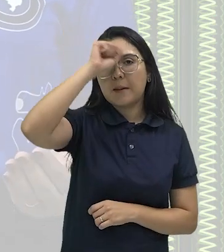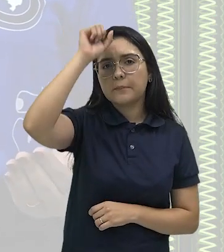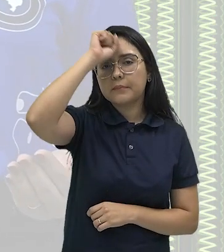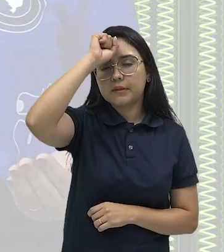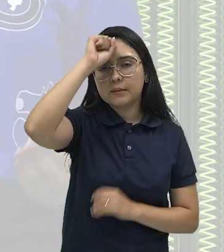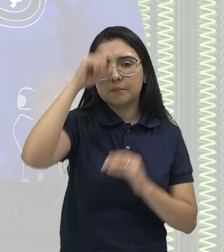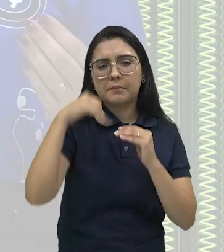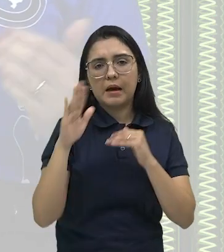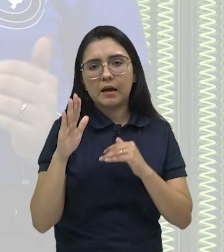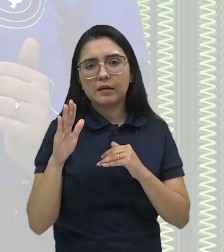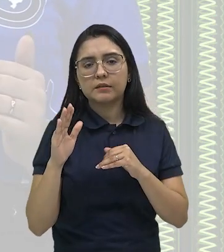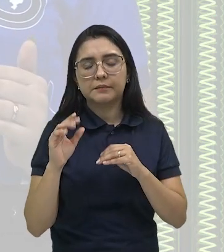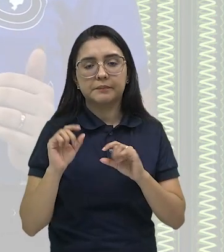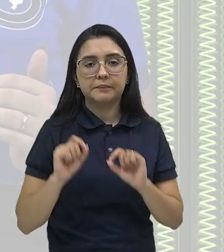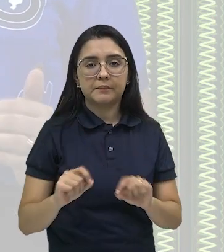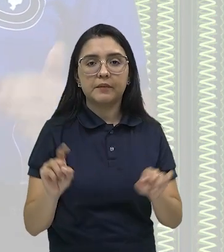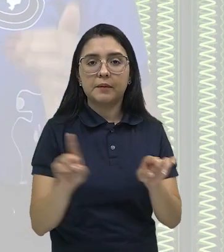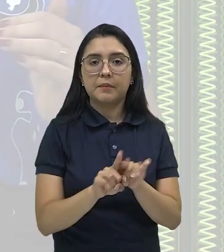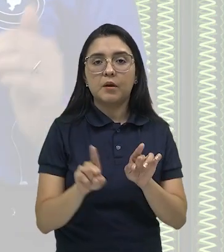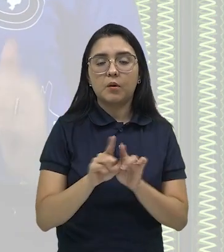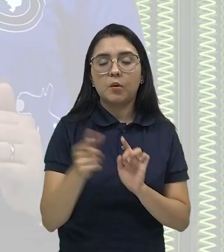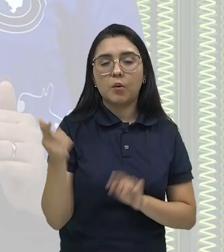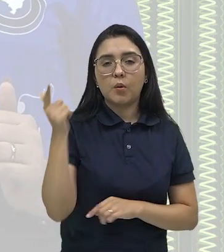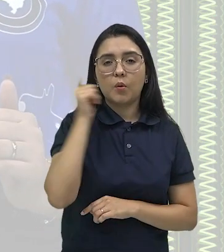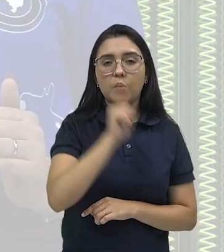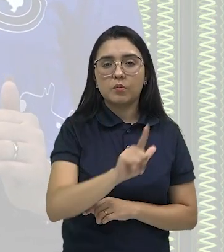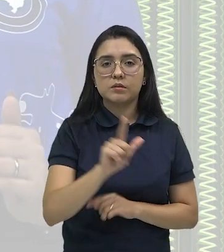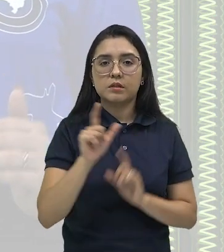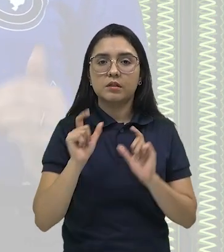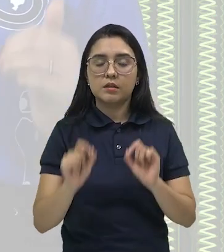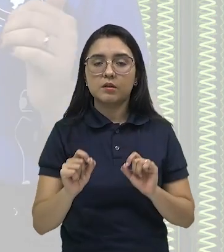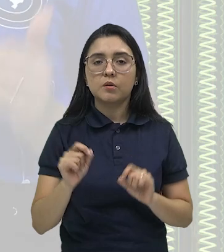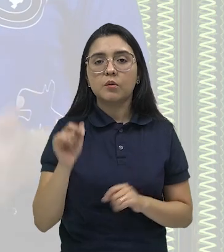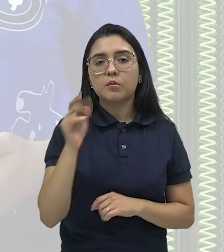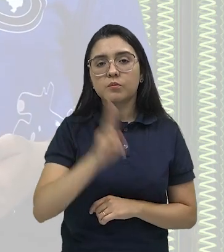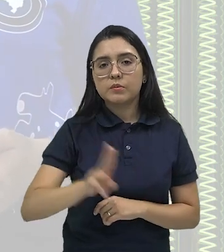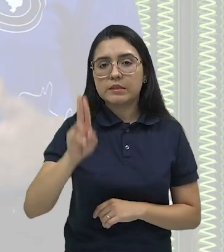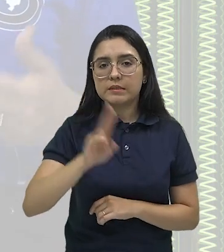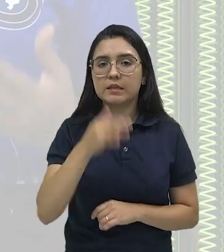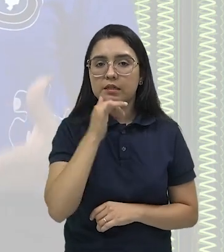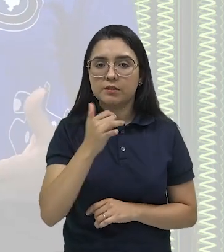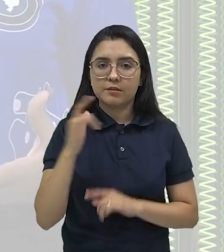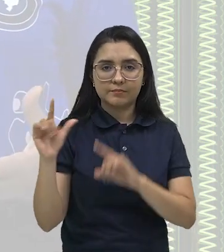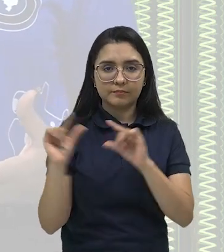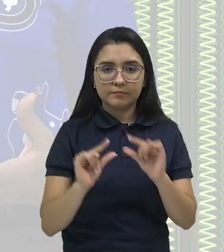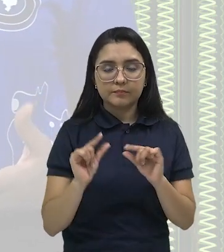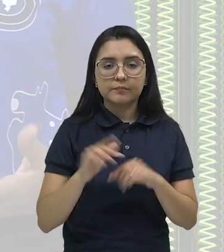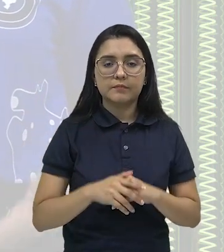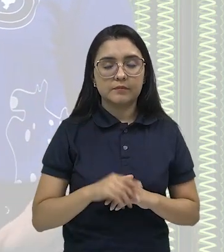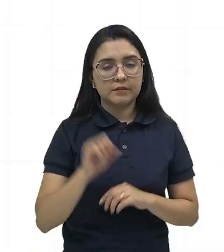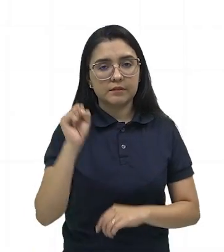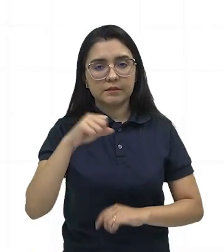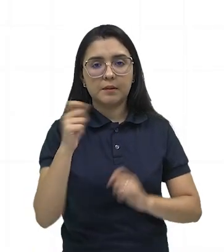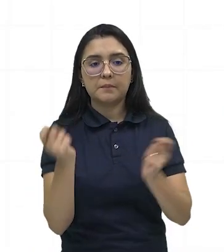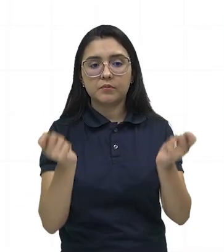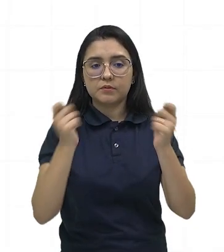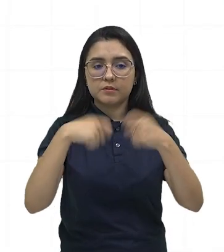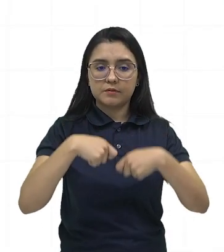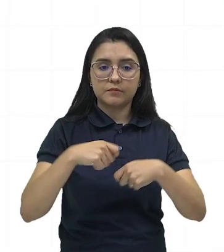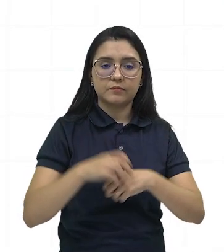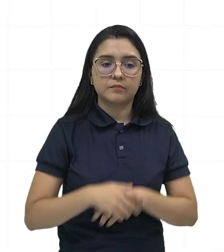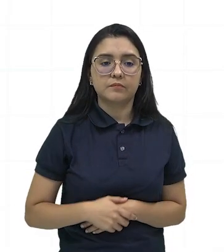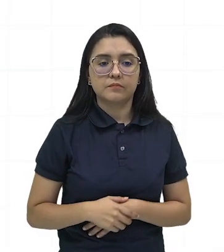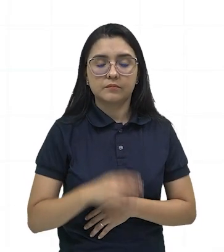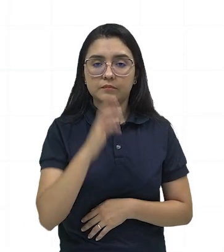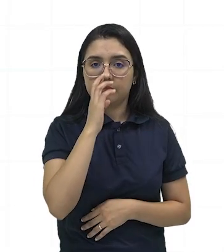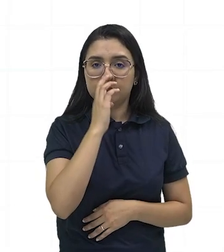mais sobre isso e assim conseguir economizar mais na minha casa? Então você vai aprender que sim, é possível. Então a gente vai